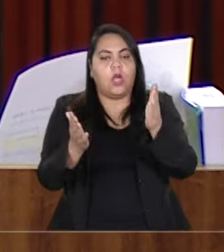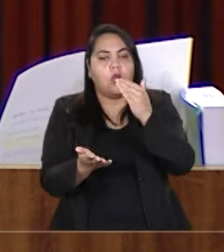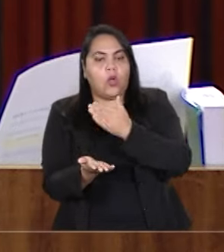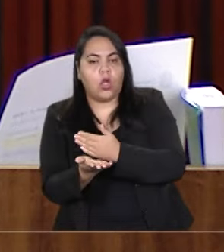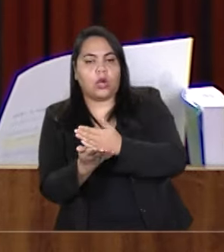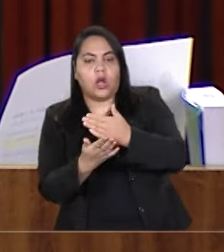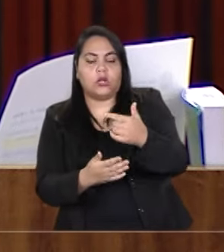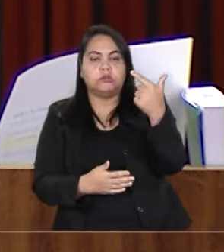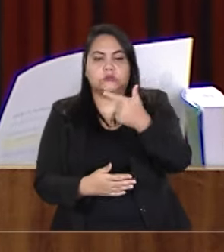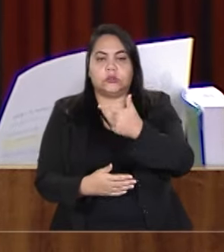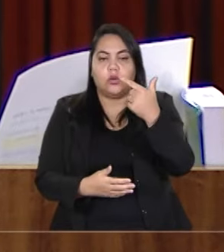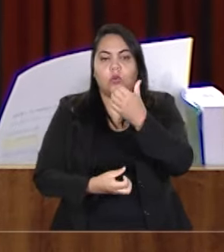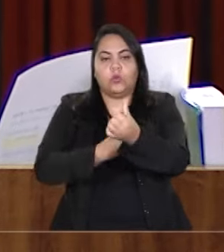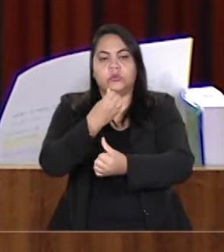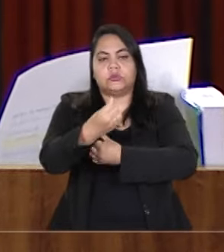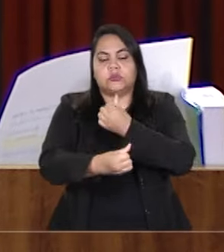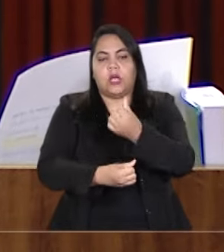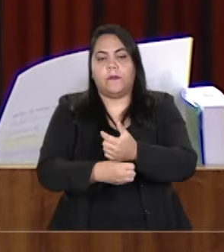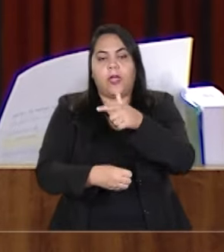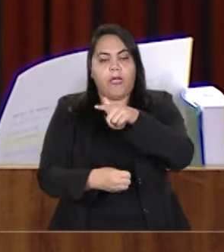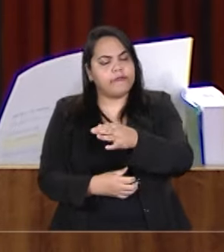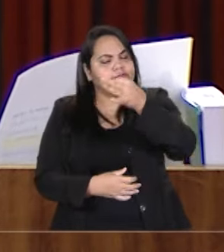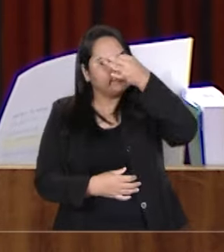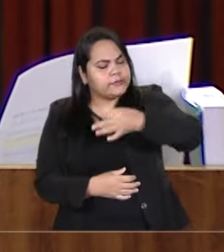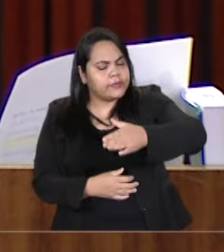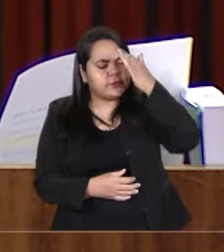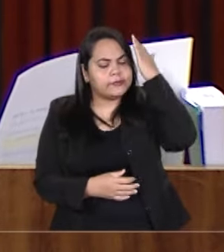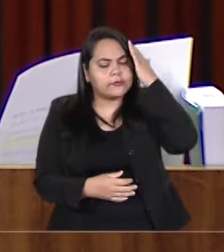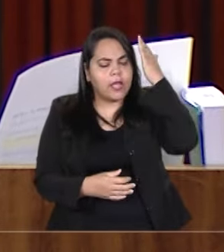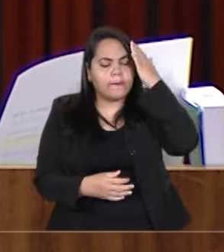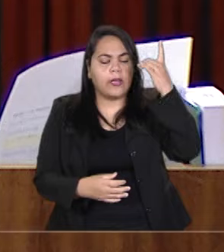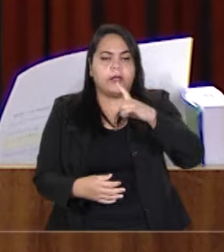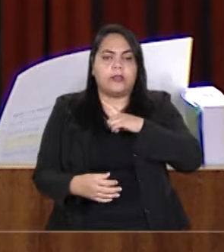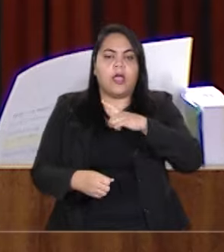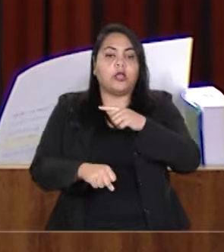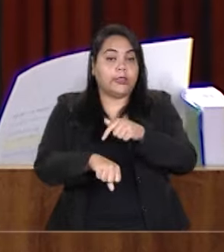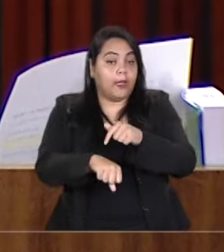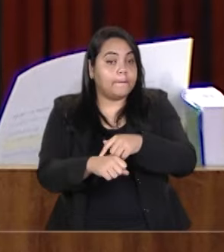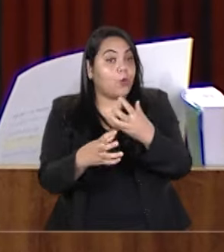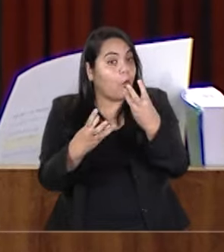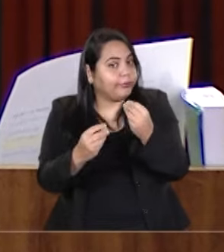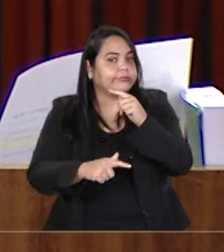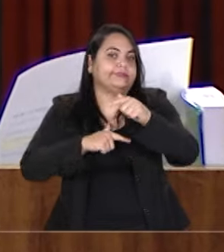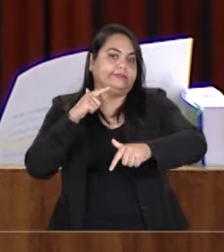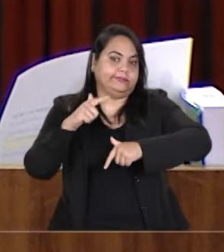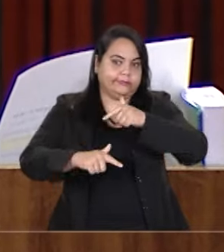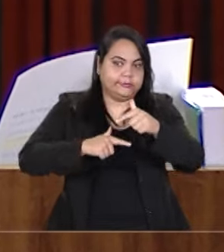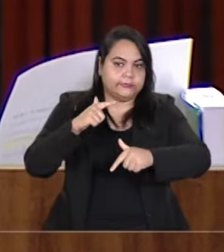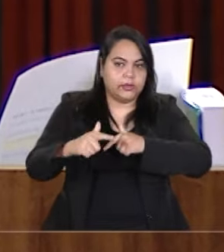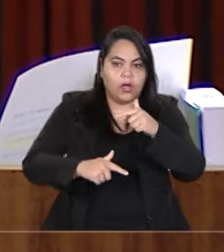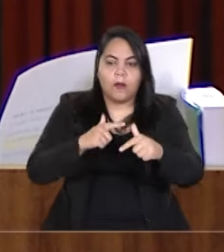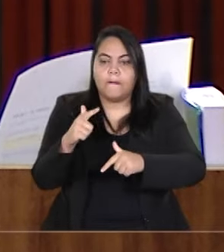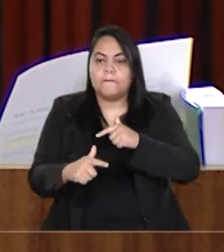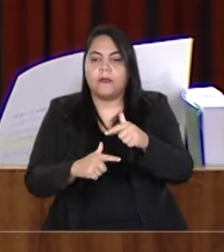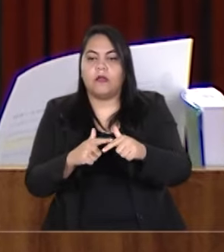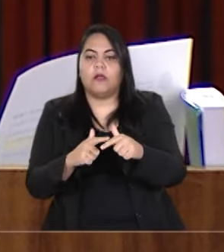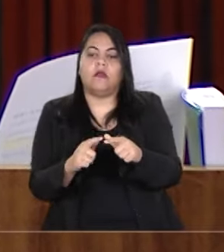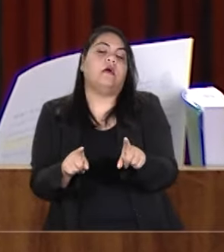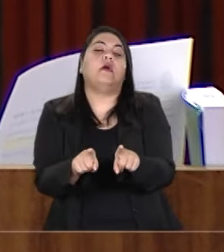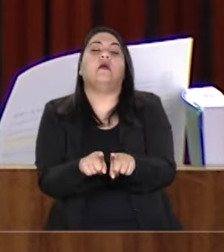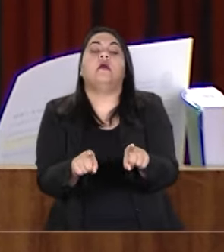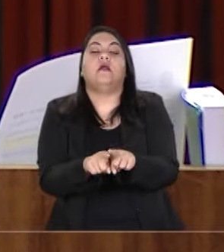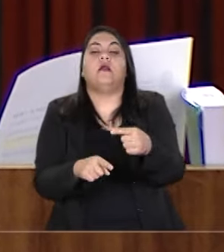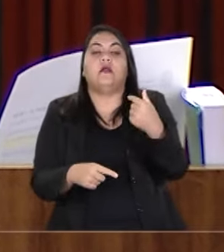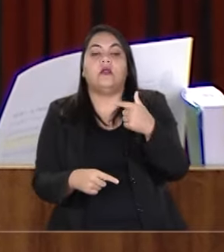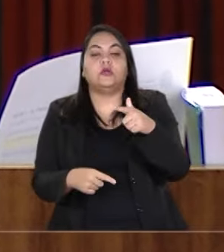segundo semestre certa de que será um período de muito trabalho, como é próprio das eleições municipais todas as